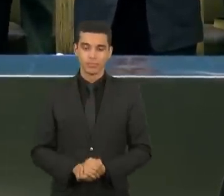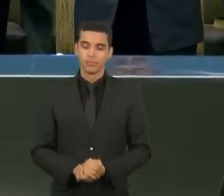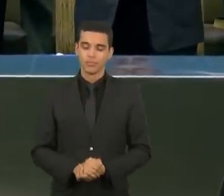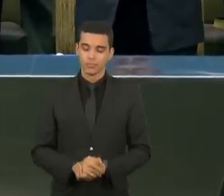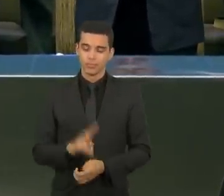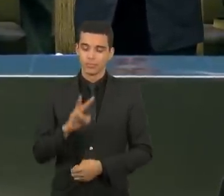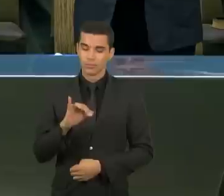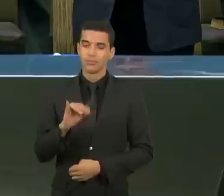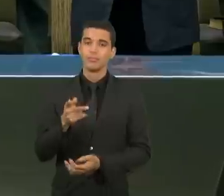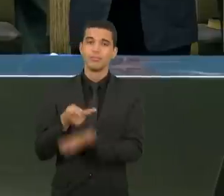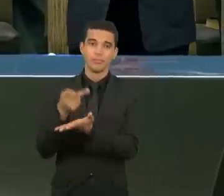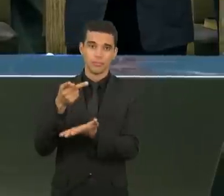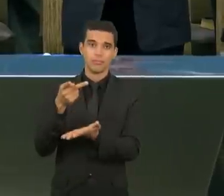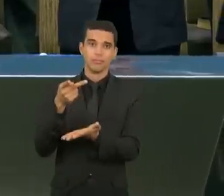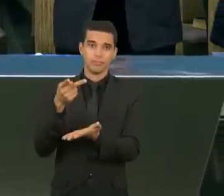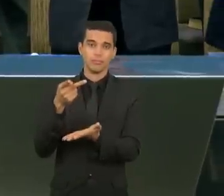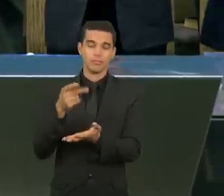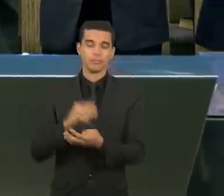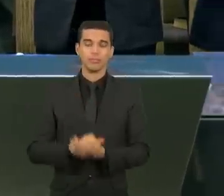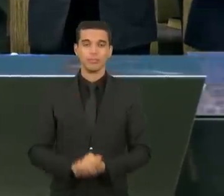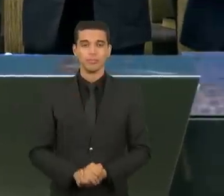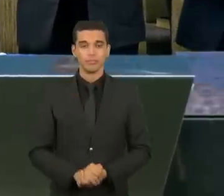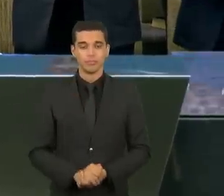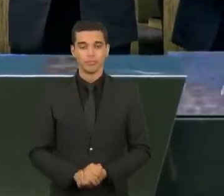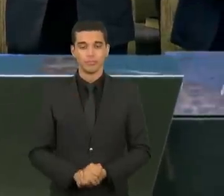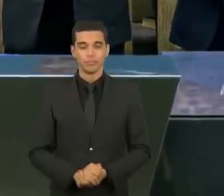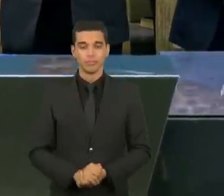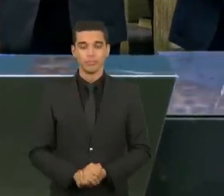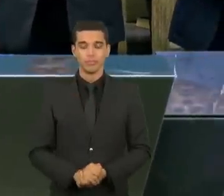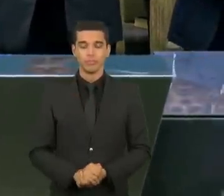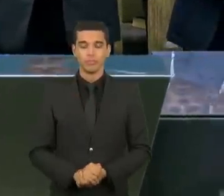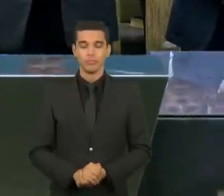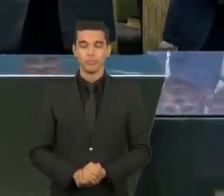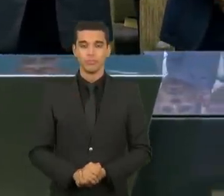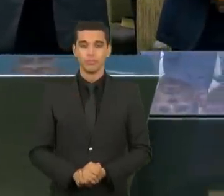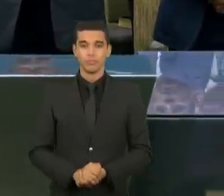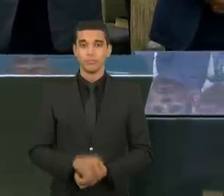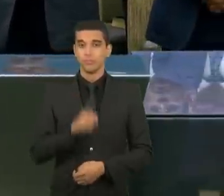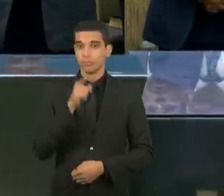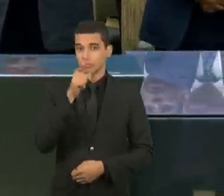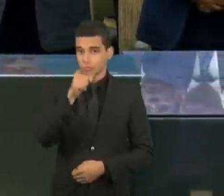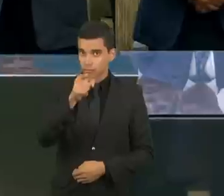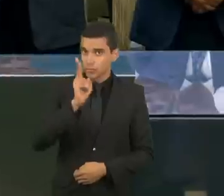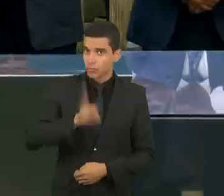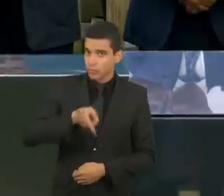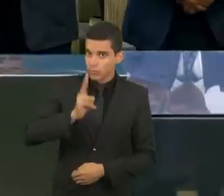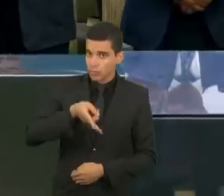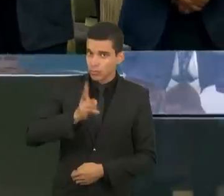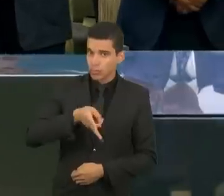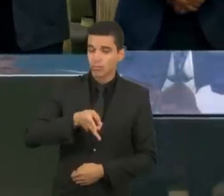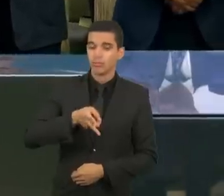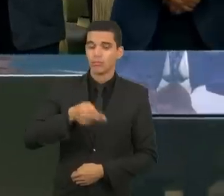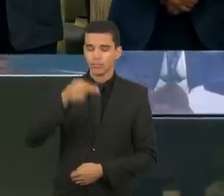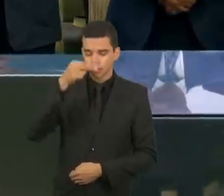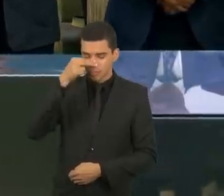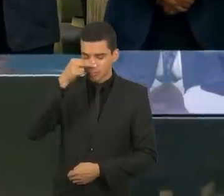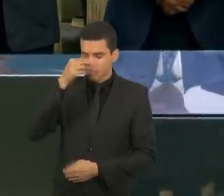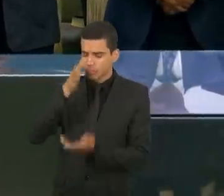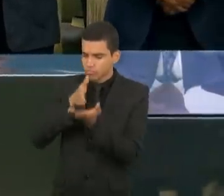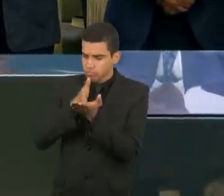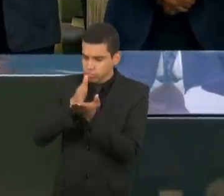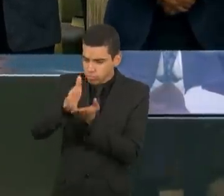Vai acontecer. Se você não sair de debaixo da sombra do